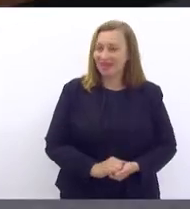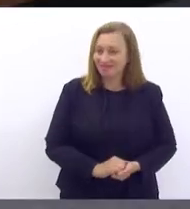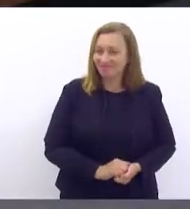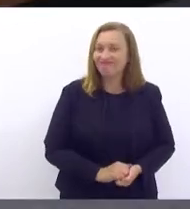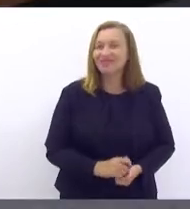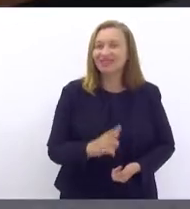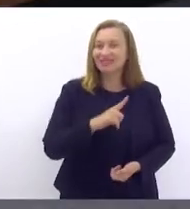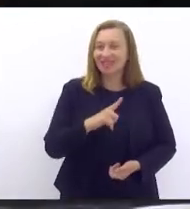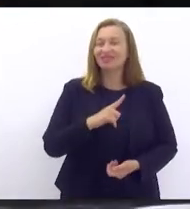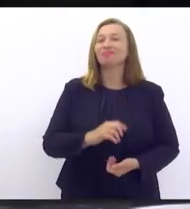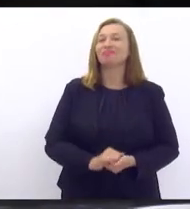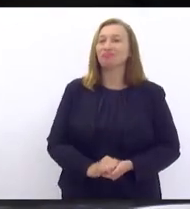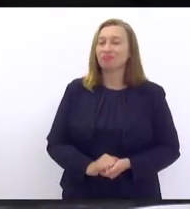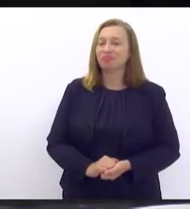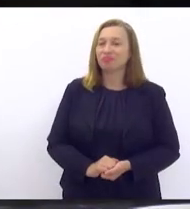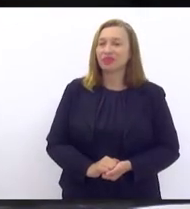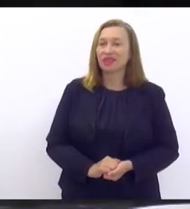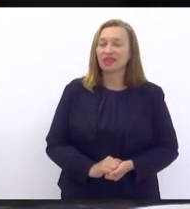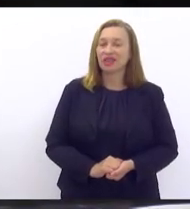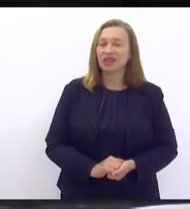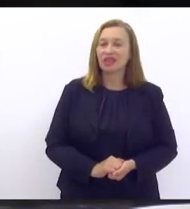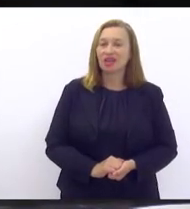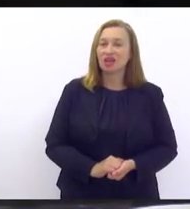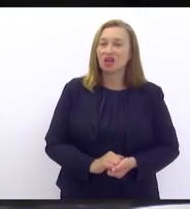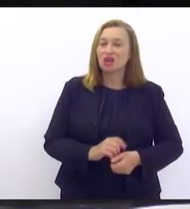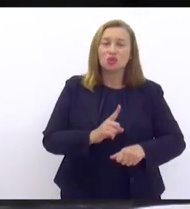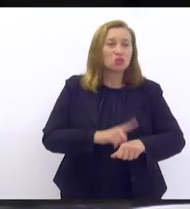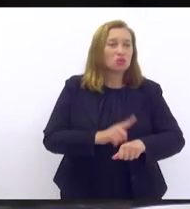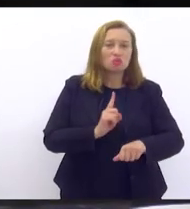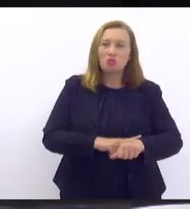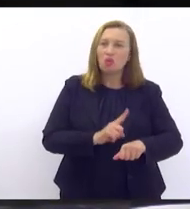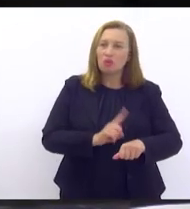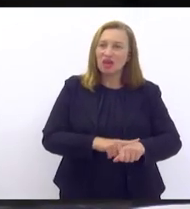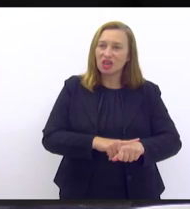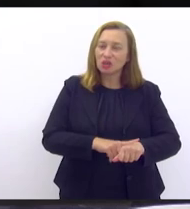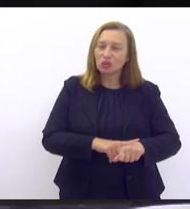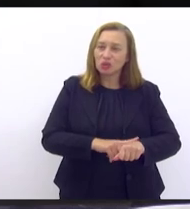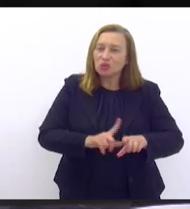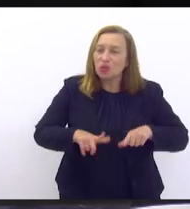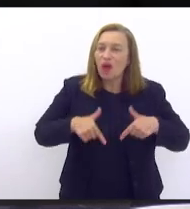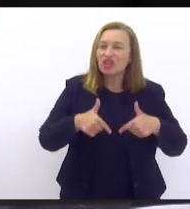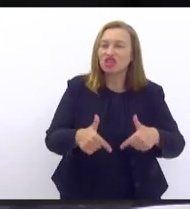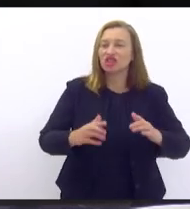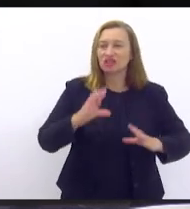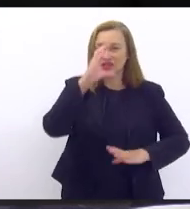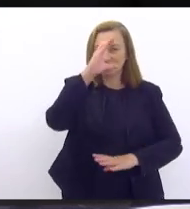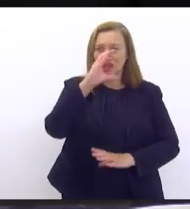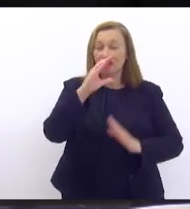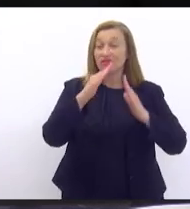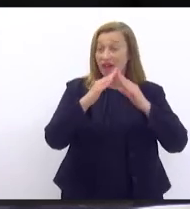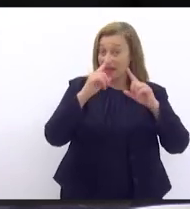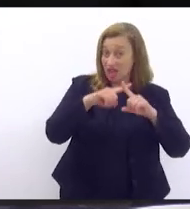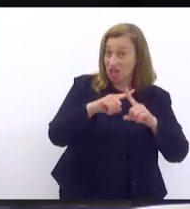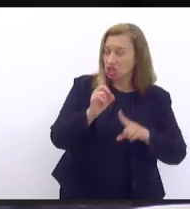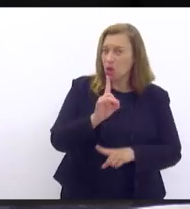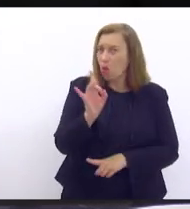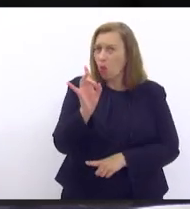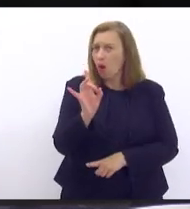Ele nasce no impulso da renovação. Então, isto não é de